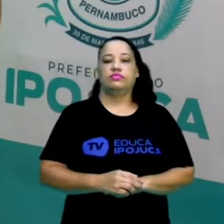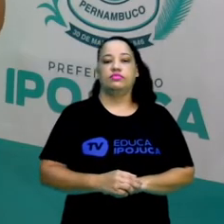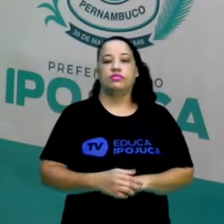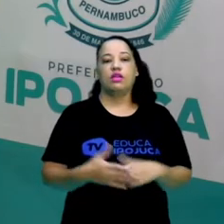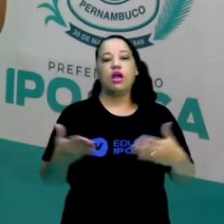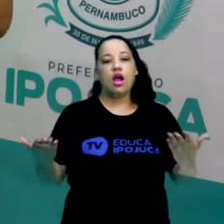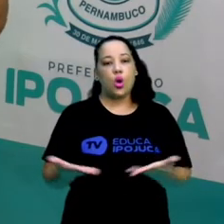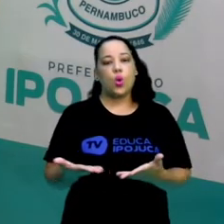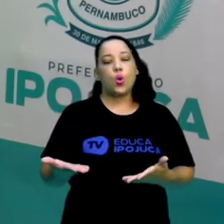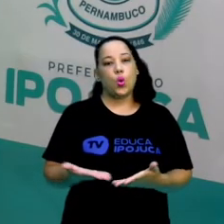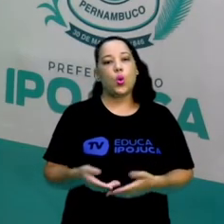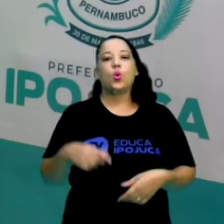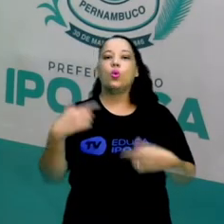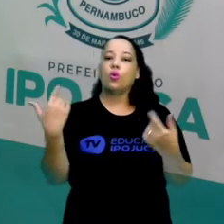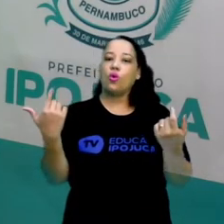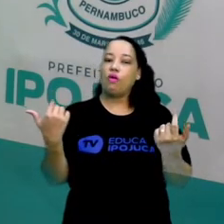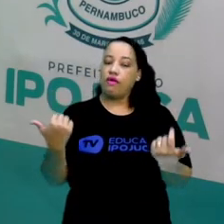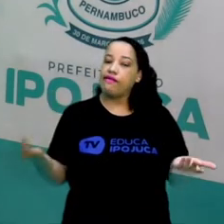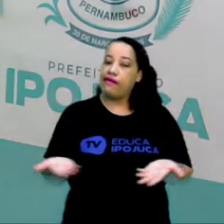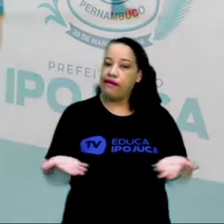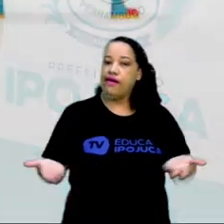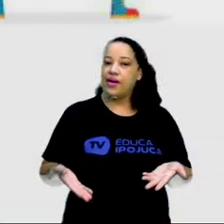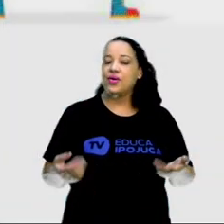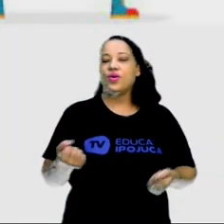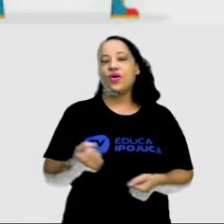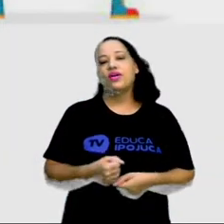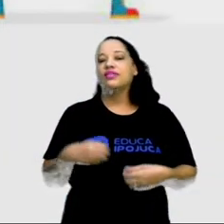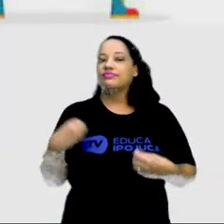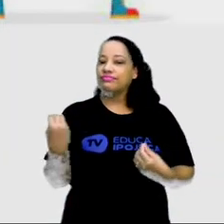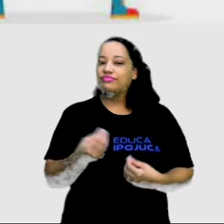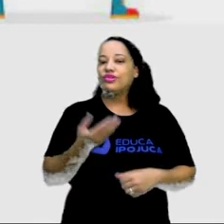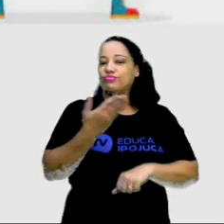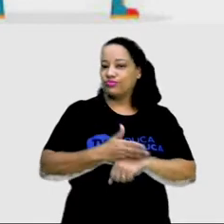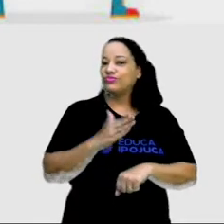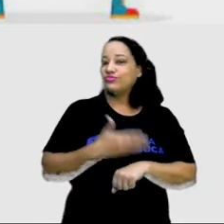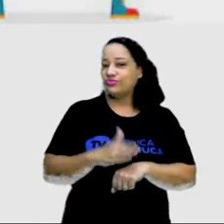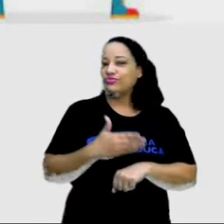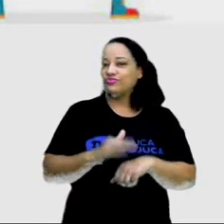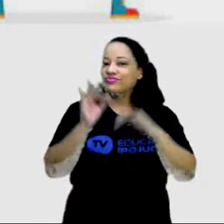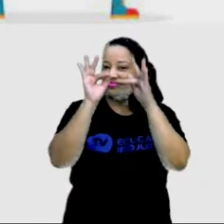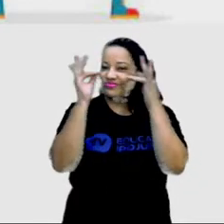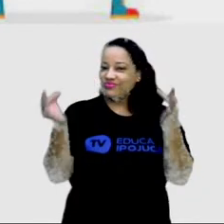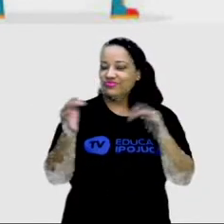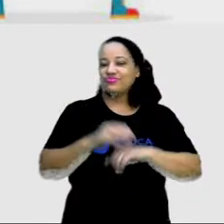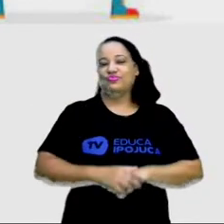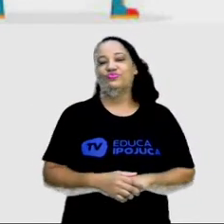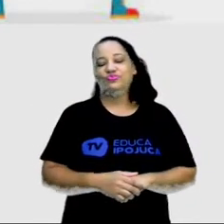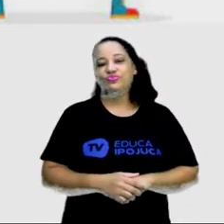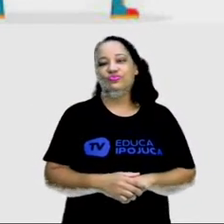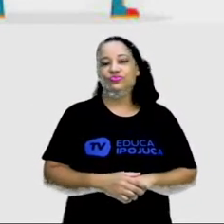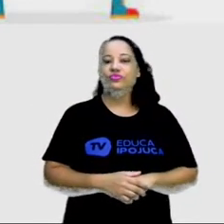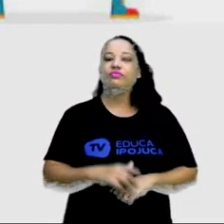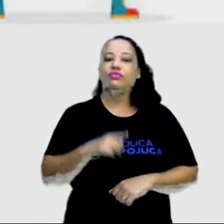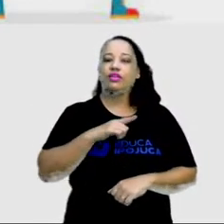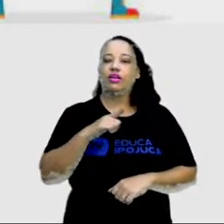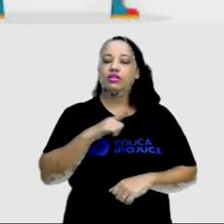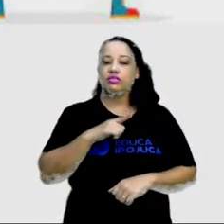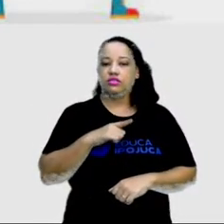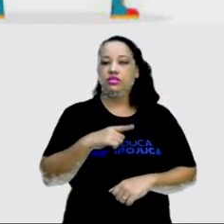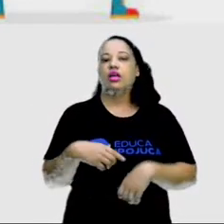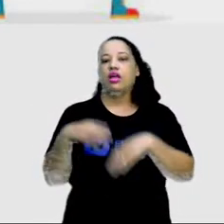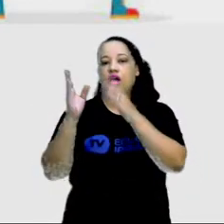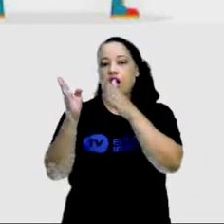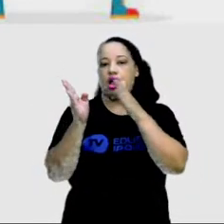Aqui eu trago um exercício para o nosso cérebro agora. Vamos lá, é bem simples. Eu tenho a ordem